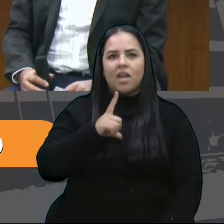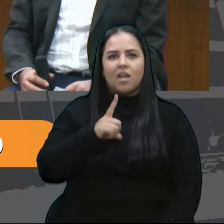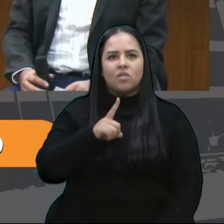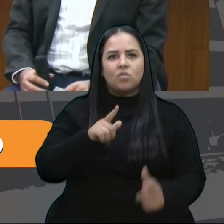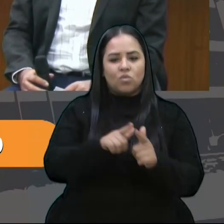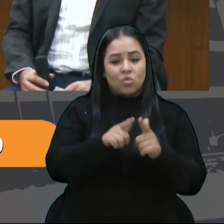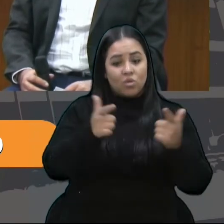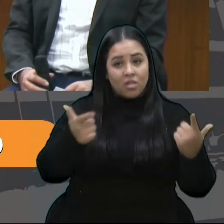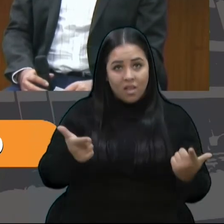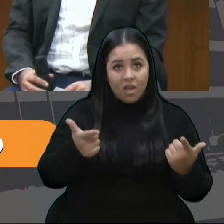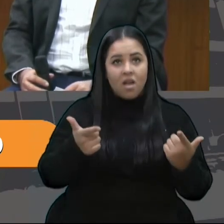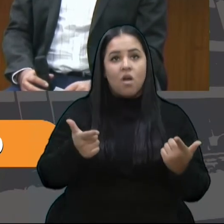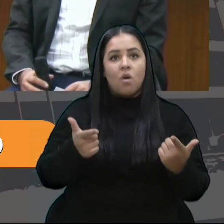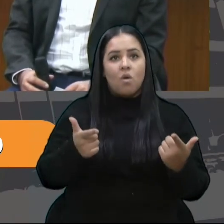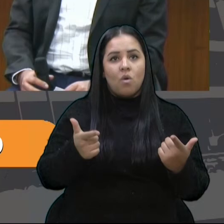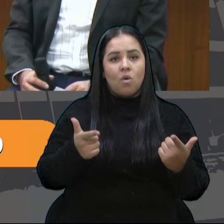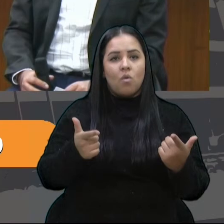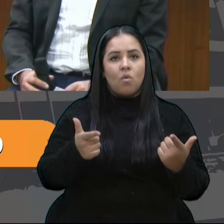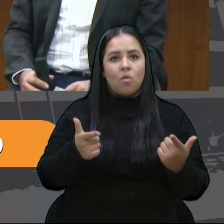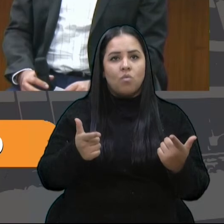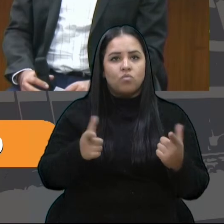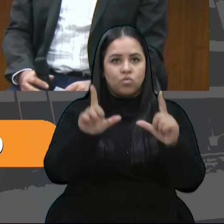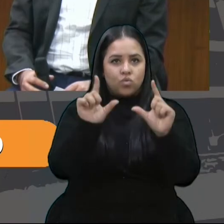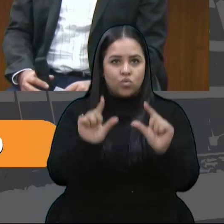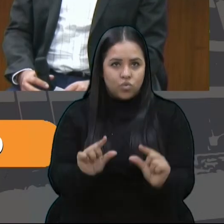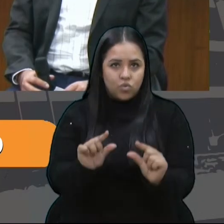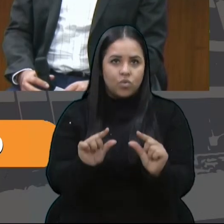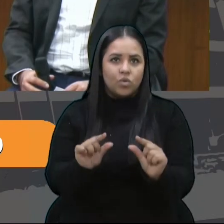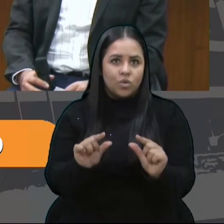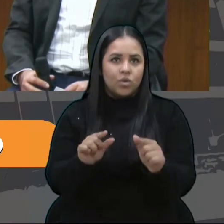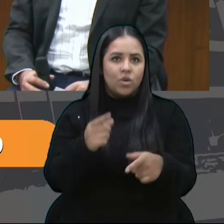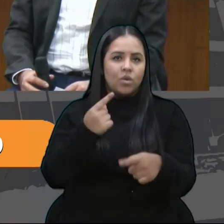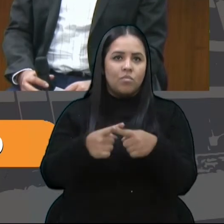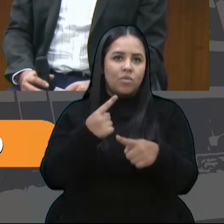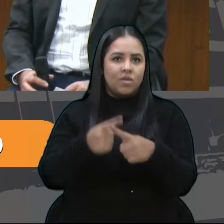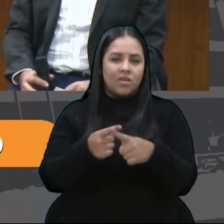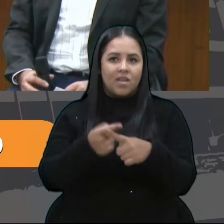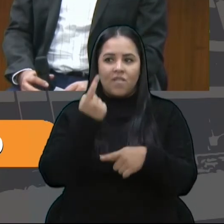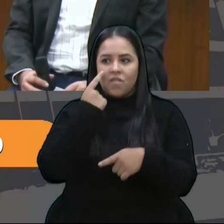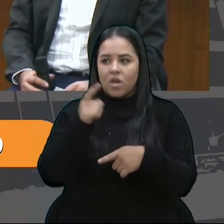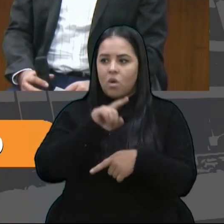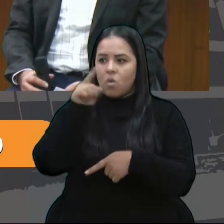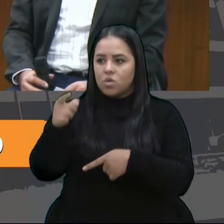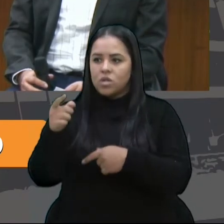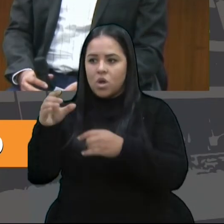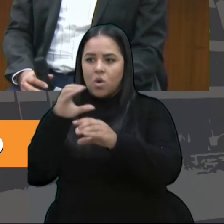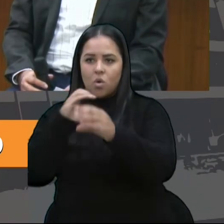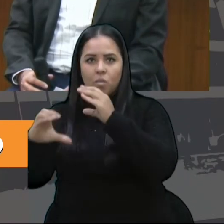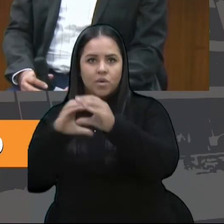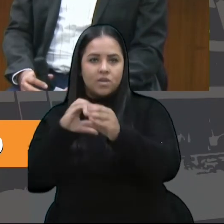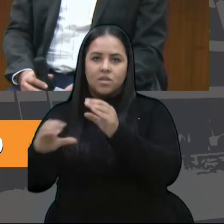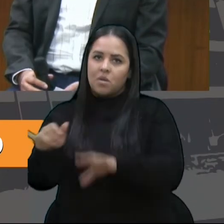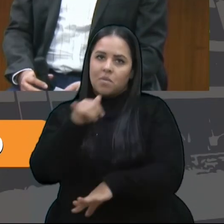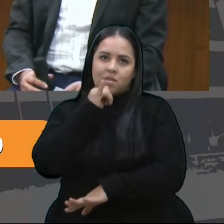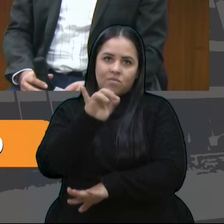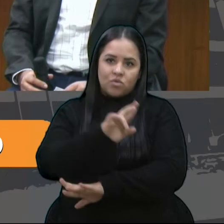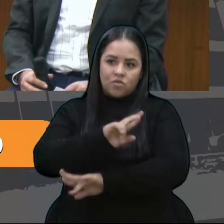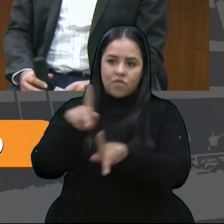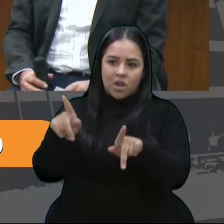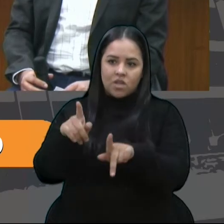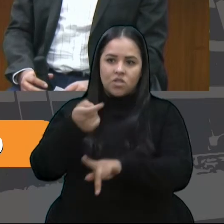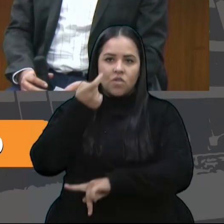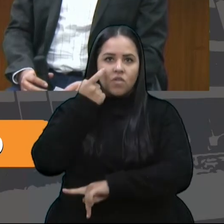cada vez mais sacrificados, né, ante os outros veículos de comunicação, por exemplo, e ainda buscando formas